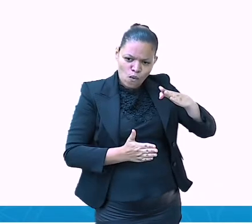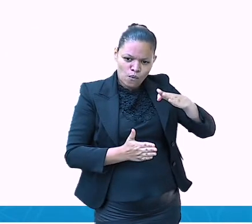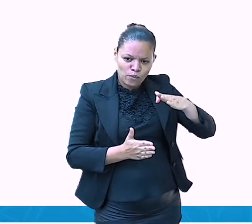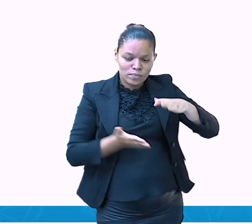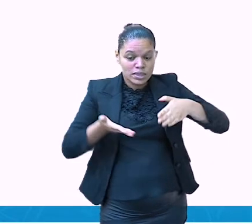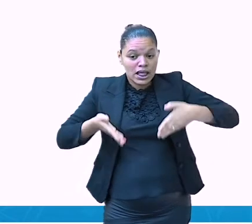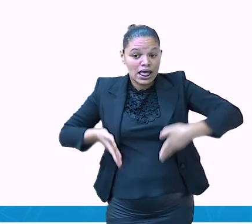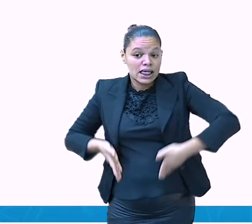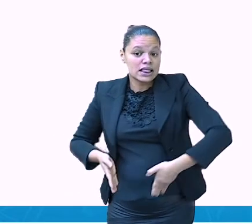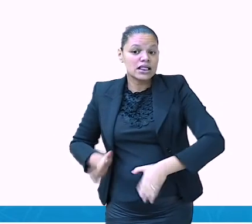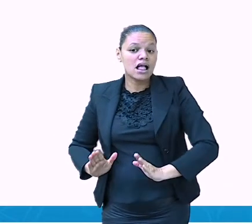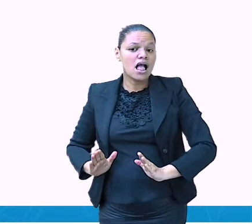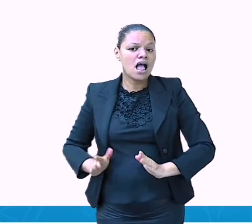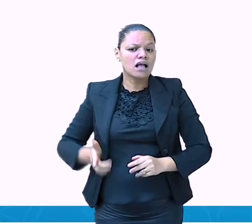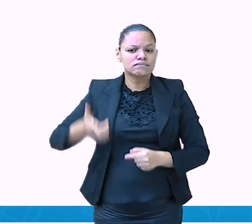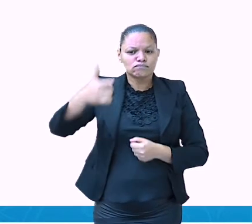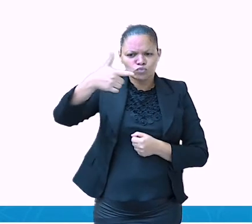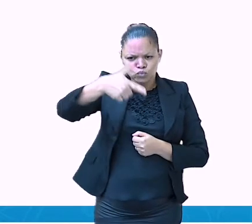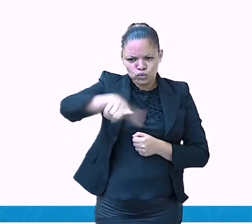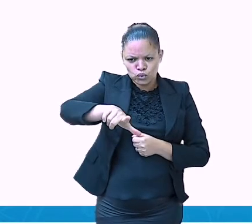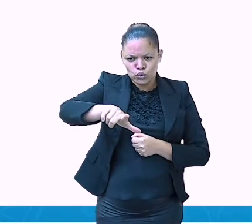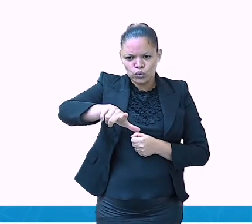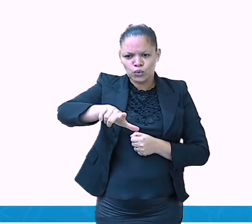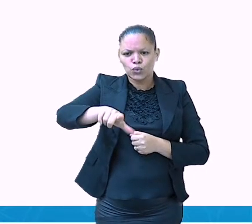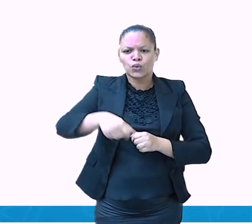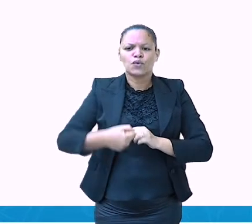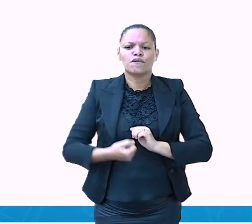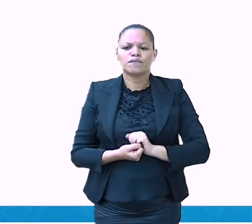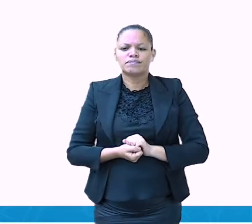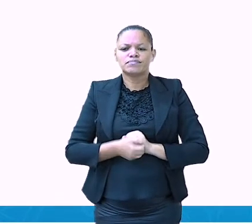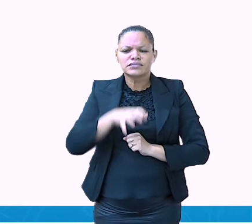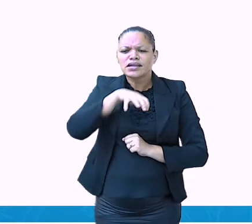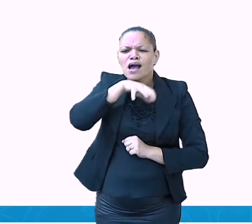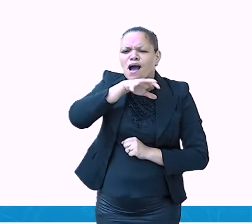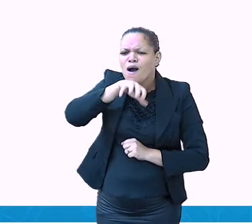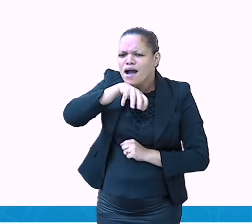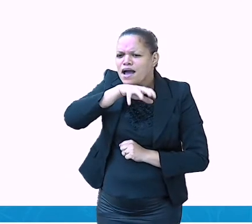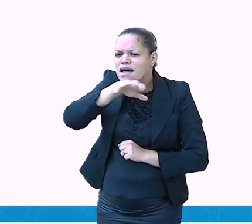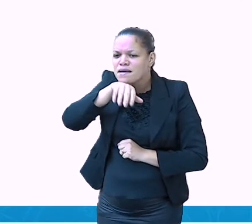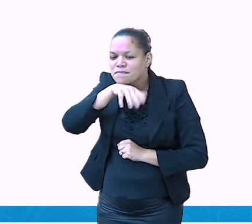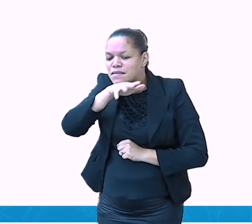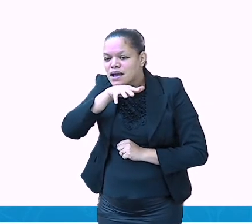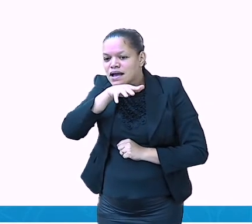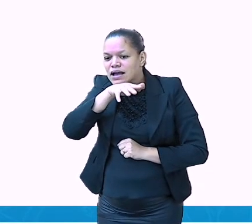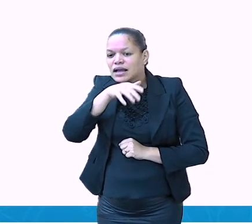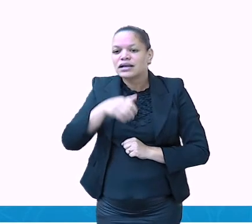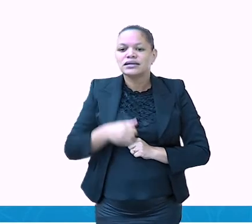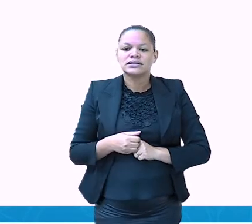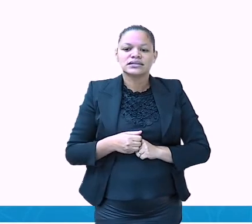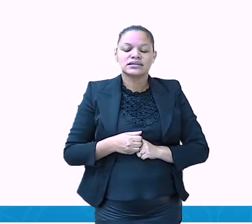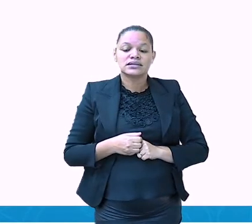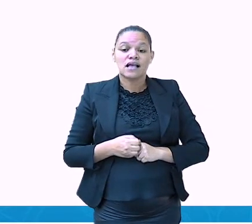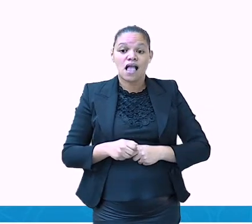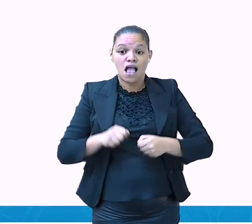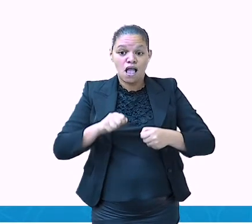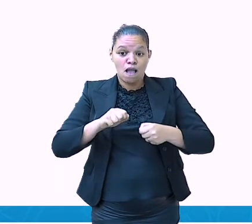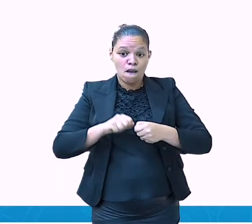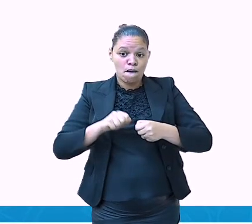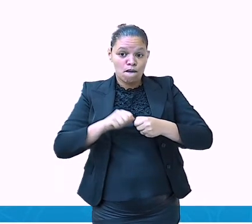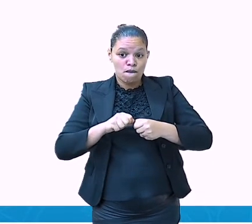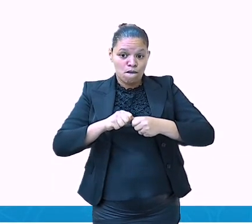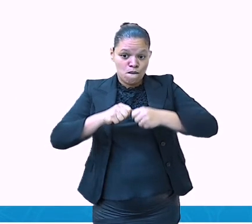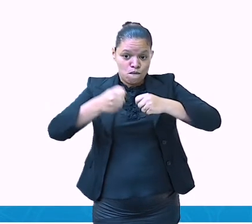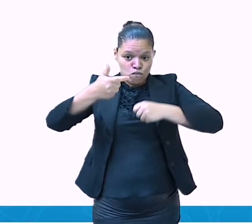nascer. Então, eles são animais de alta regeneração. Eles se refazem,